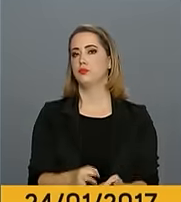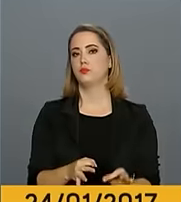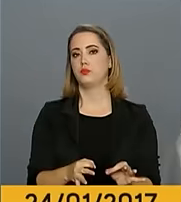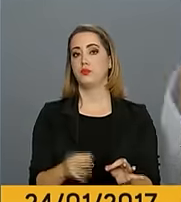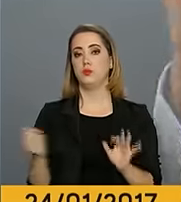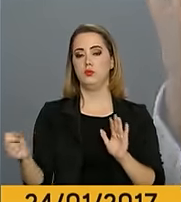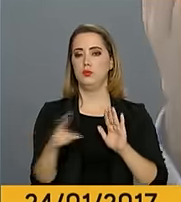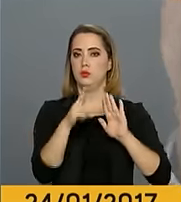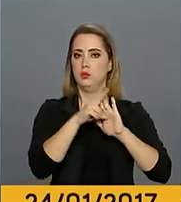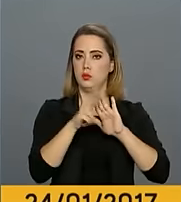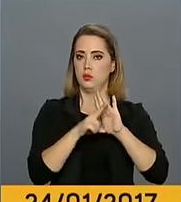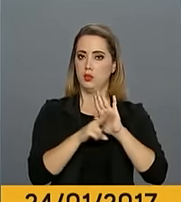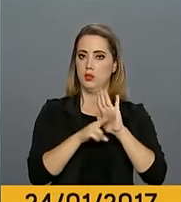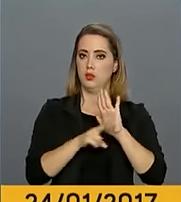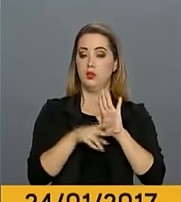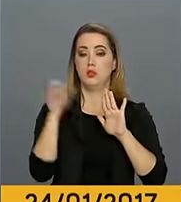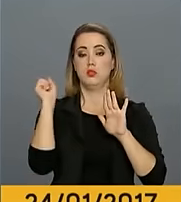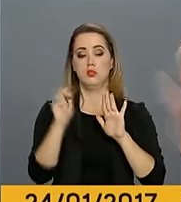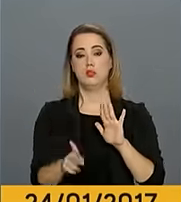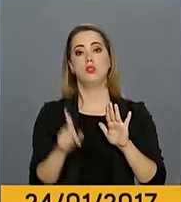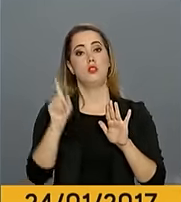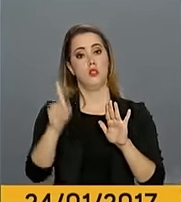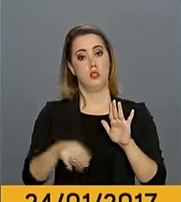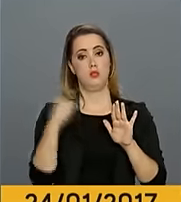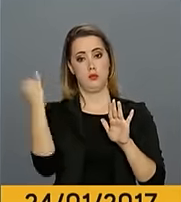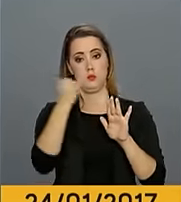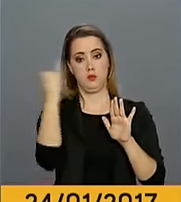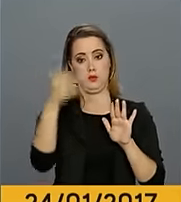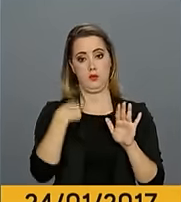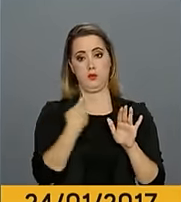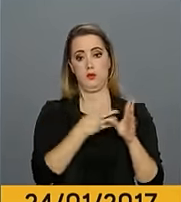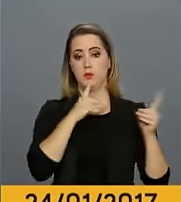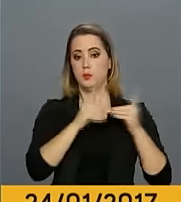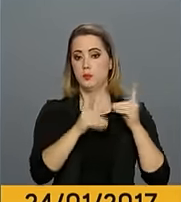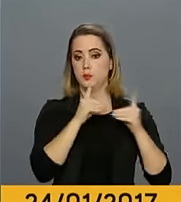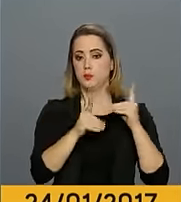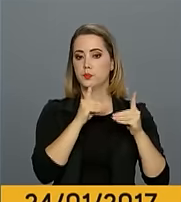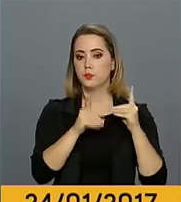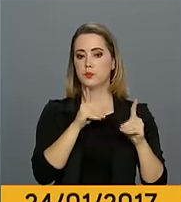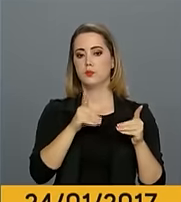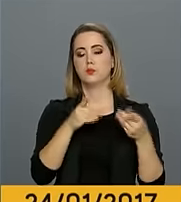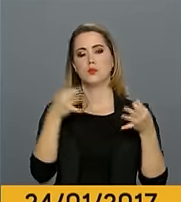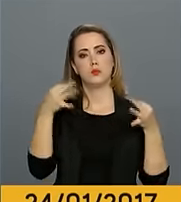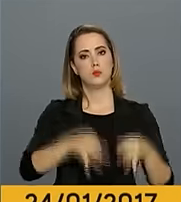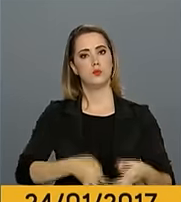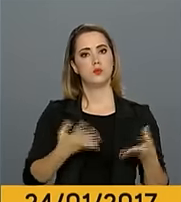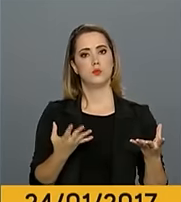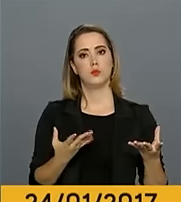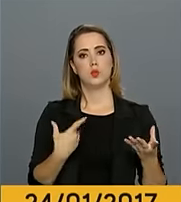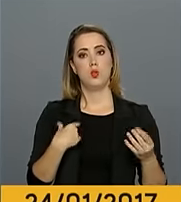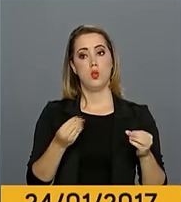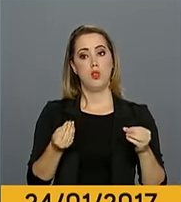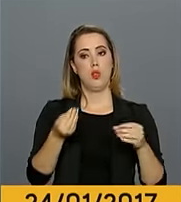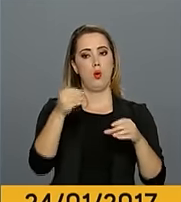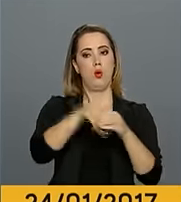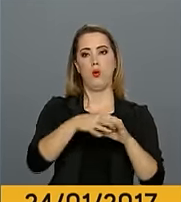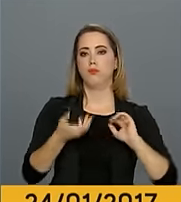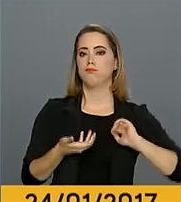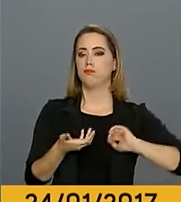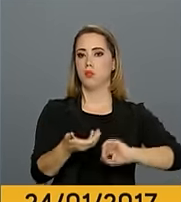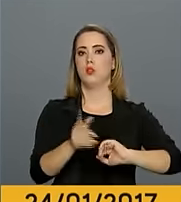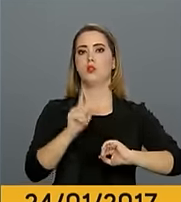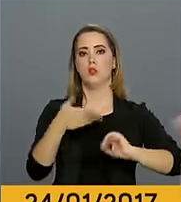Previdência, que é fundamental, nós temos que debatê-la muito, e o palco próprio para debatê-la é precisamente o Congresso Nacional. Nós já ganhamos